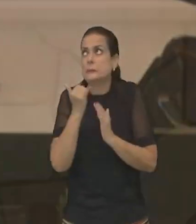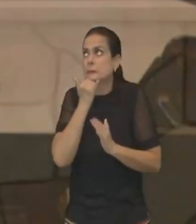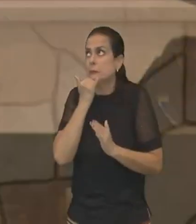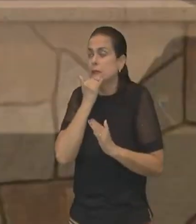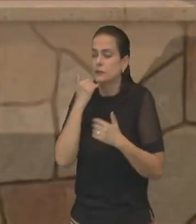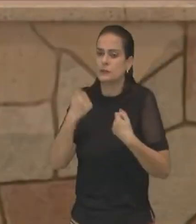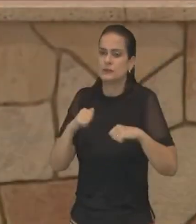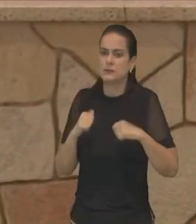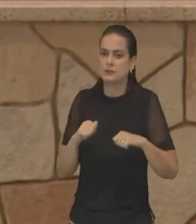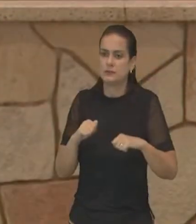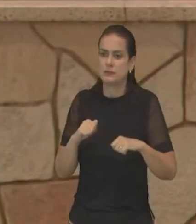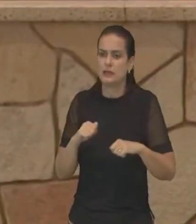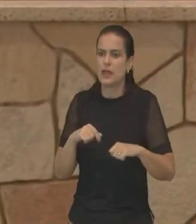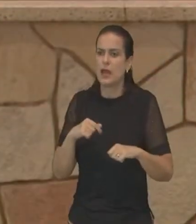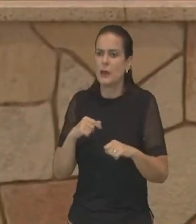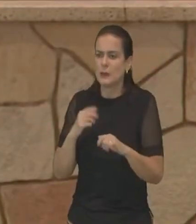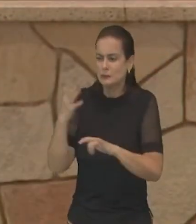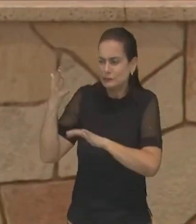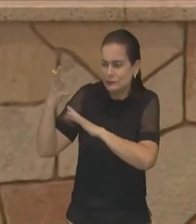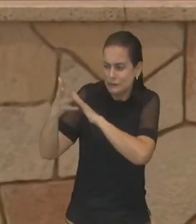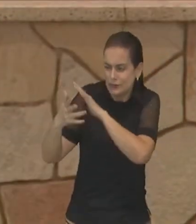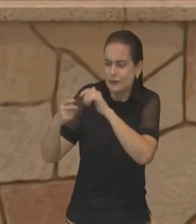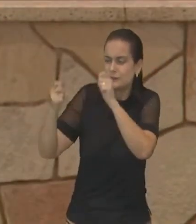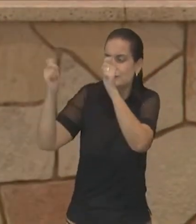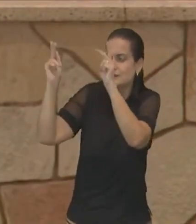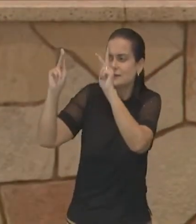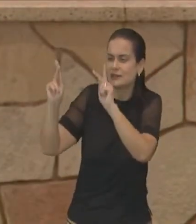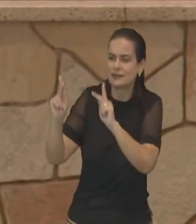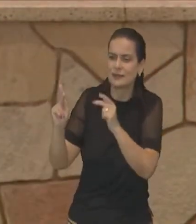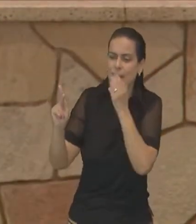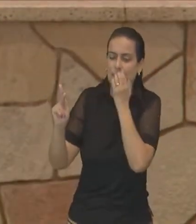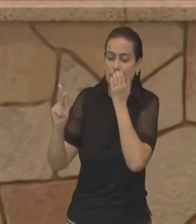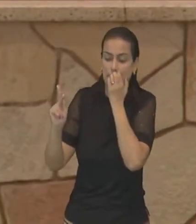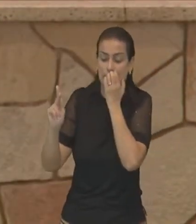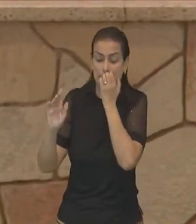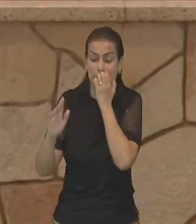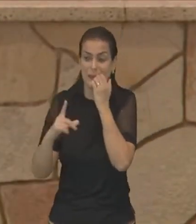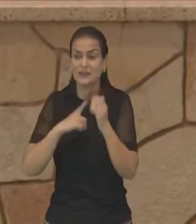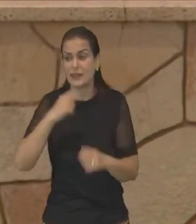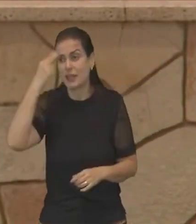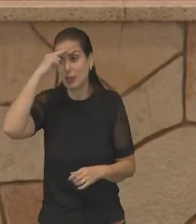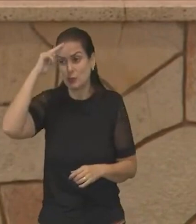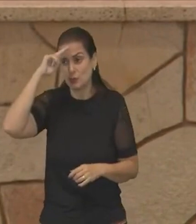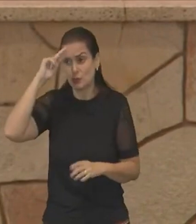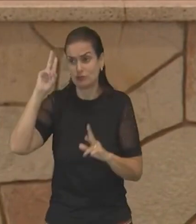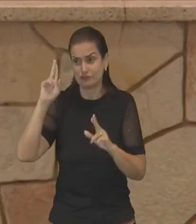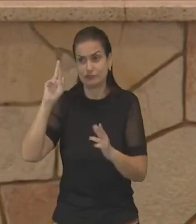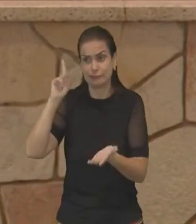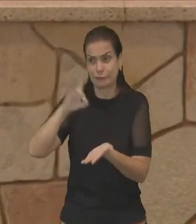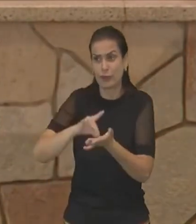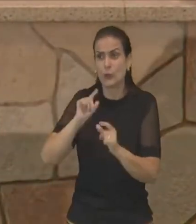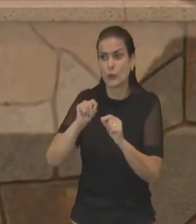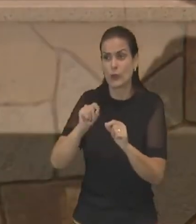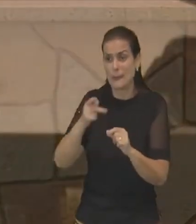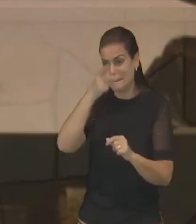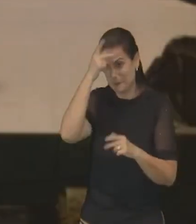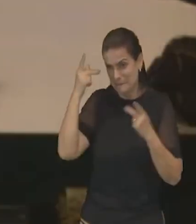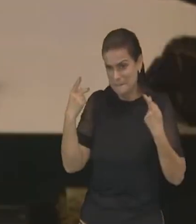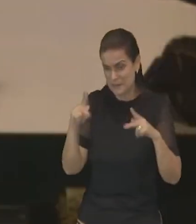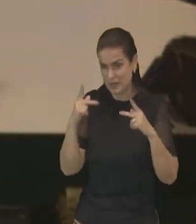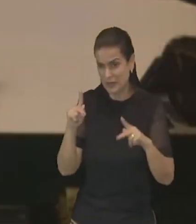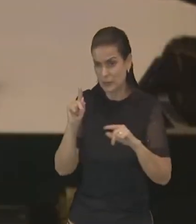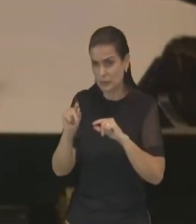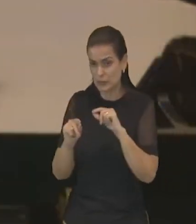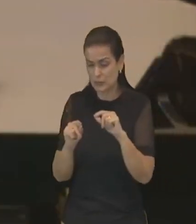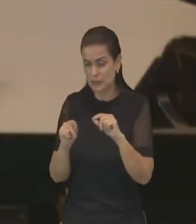Nossa palavra deve ser boa, temperada com sal. Conta-se uma história tida como verdadeira também por um pregador, e eu estava presente